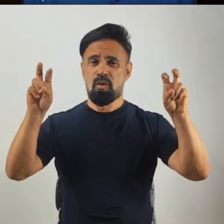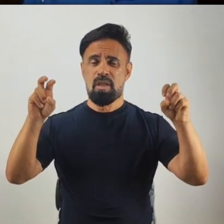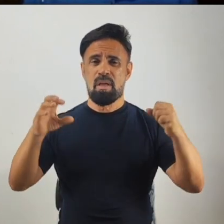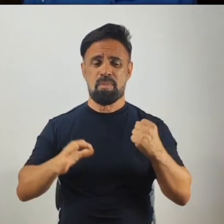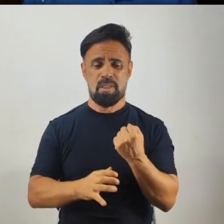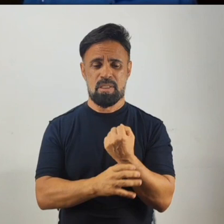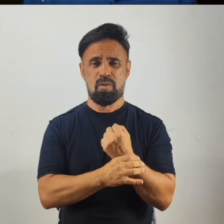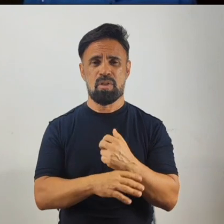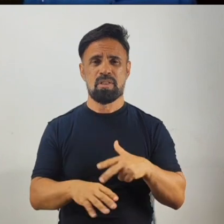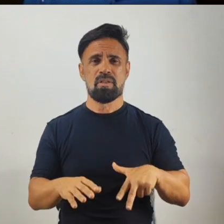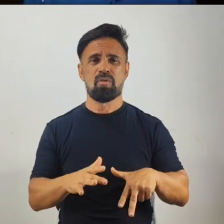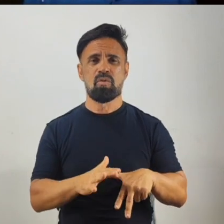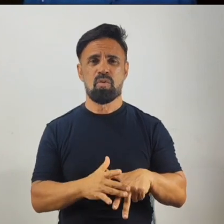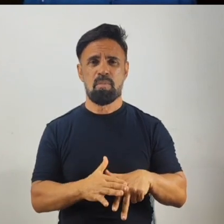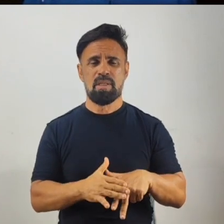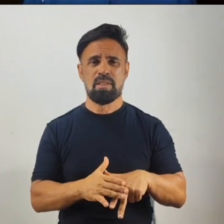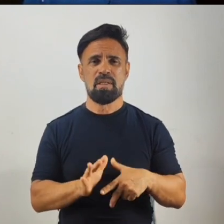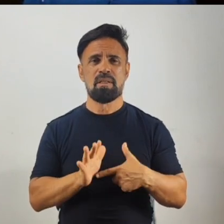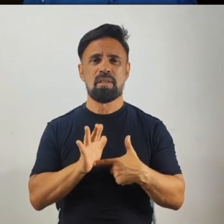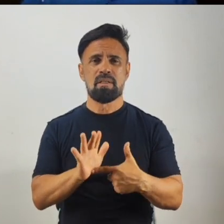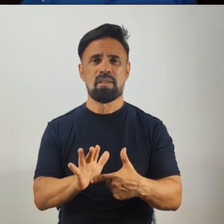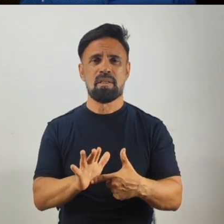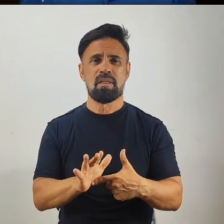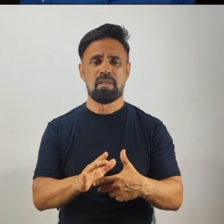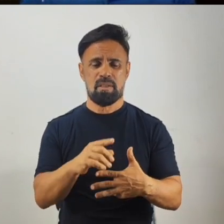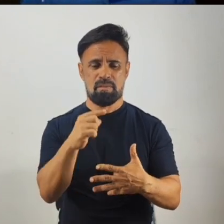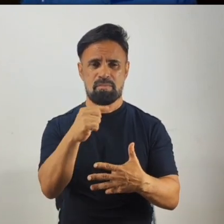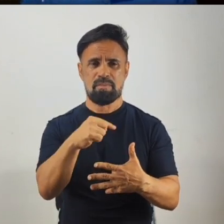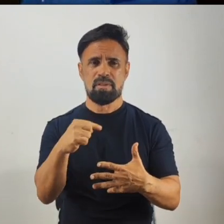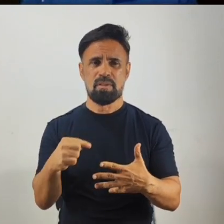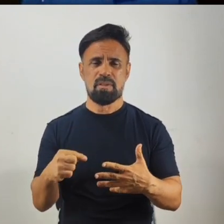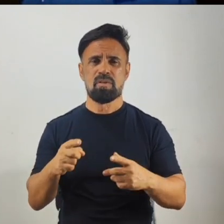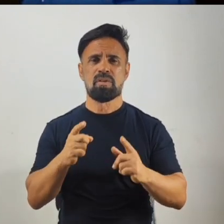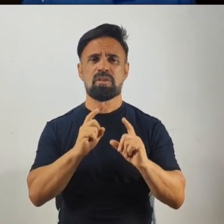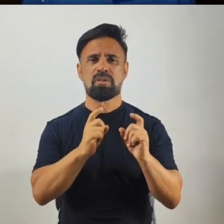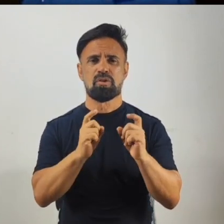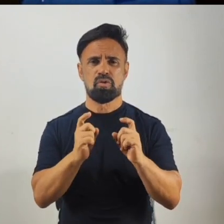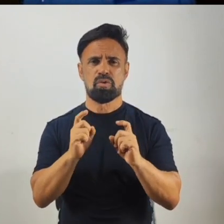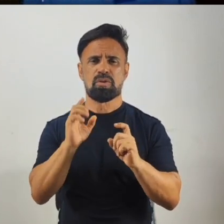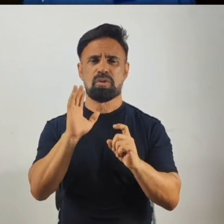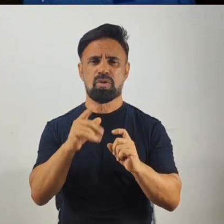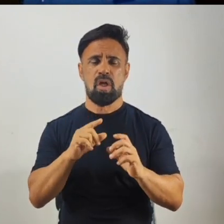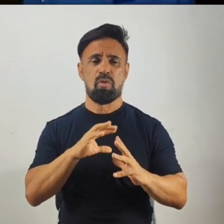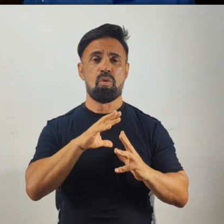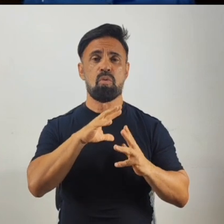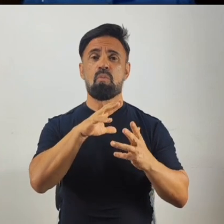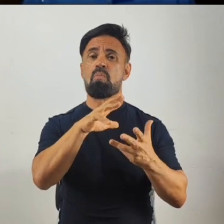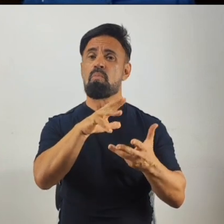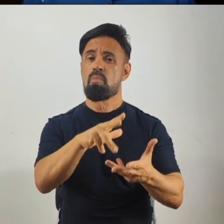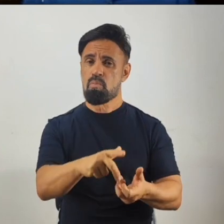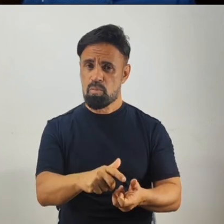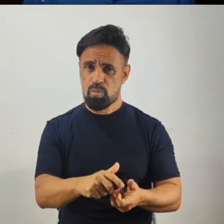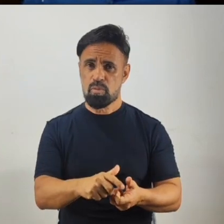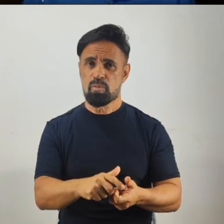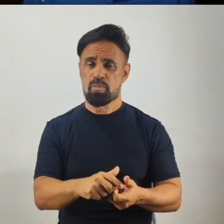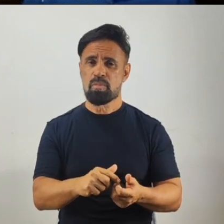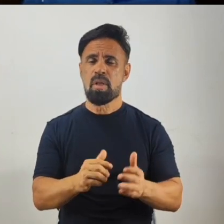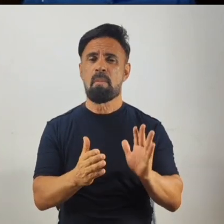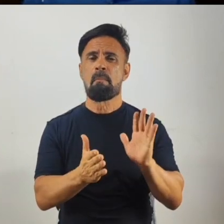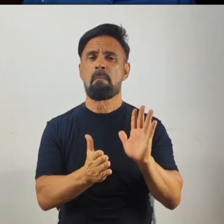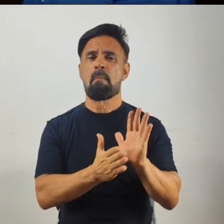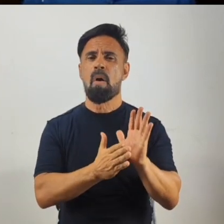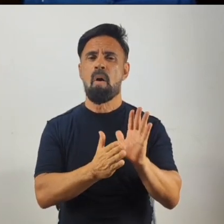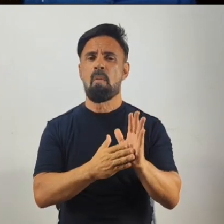O tema da segurança do paciente, ele apresenta questões que são discutidas